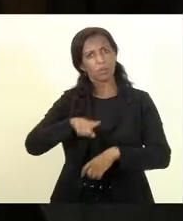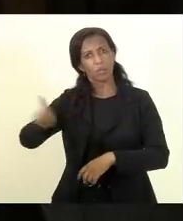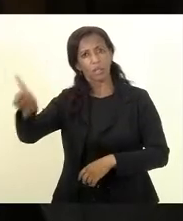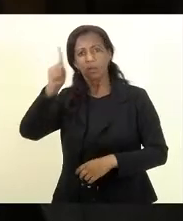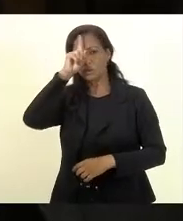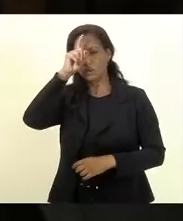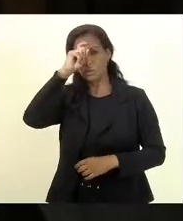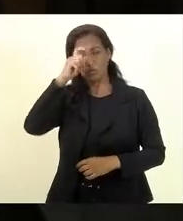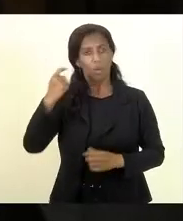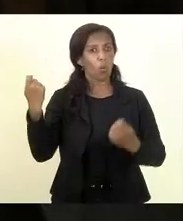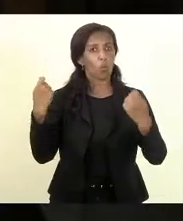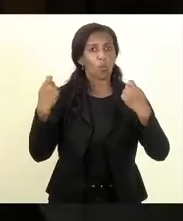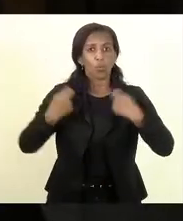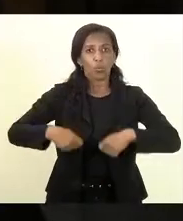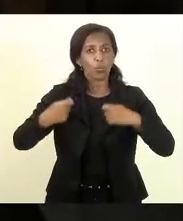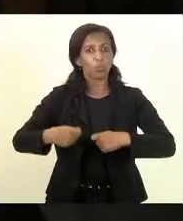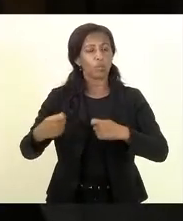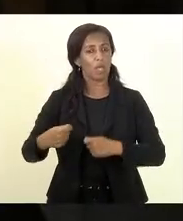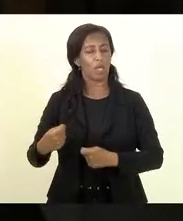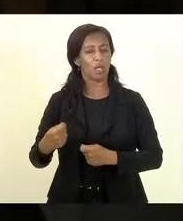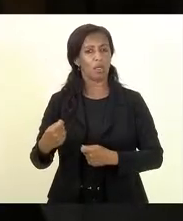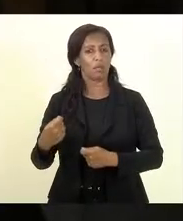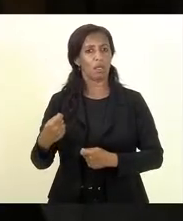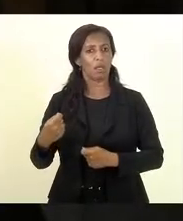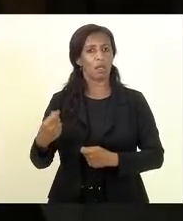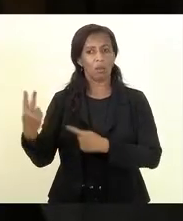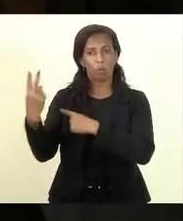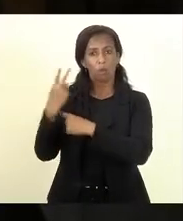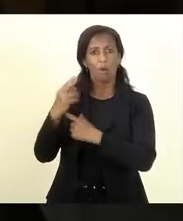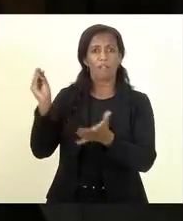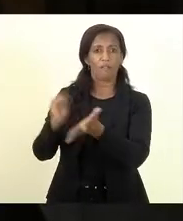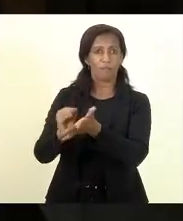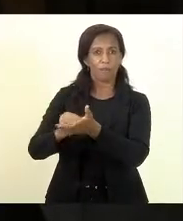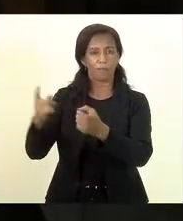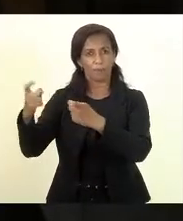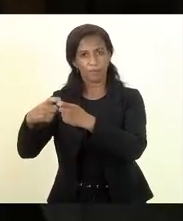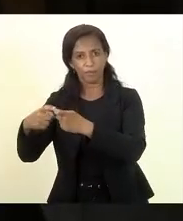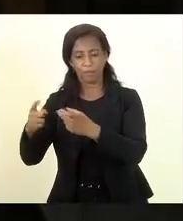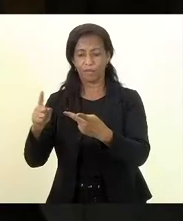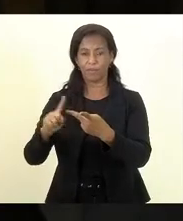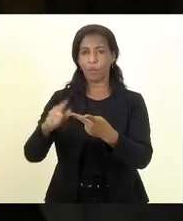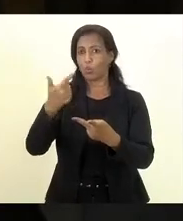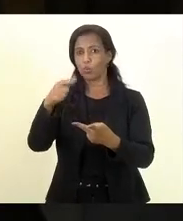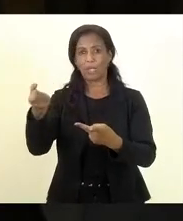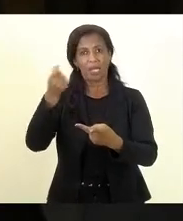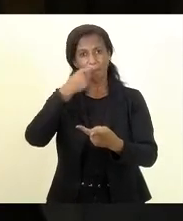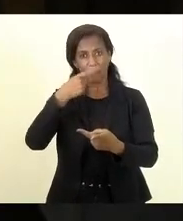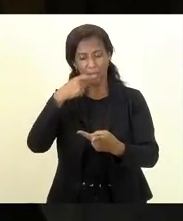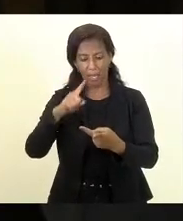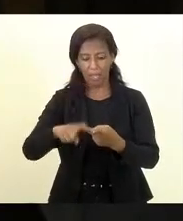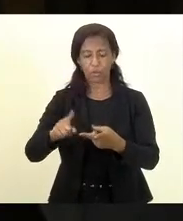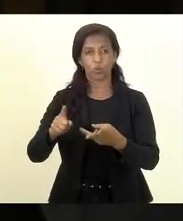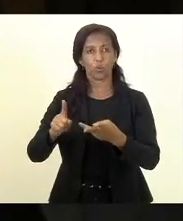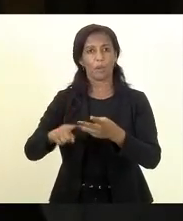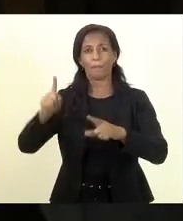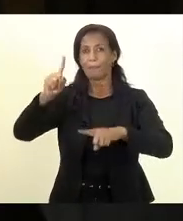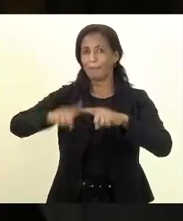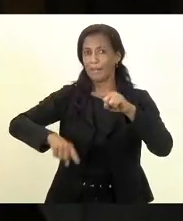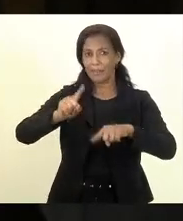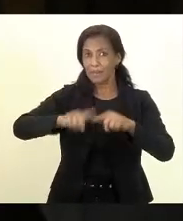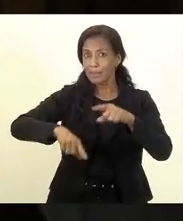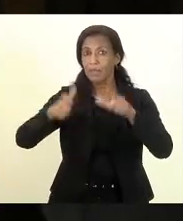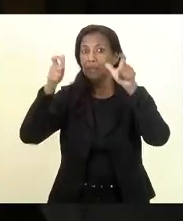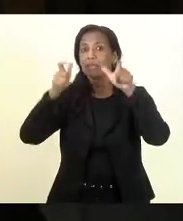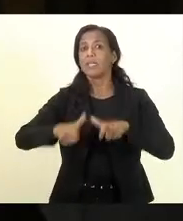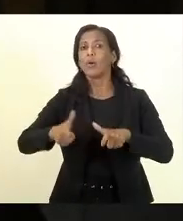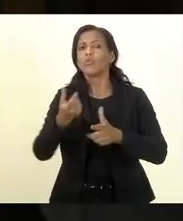citei e que não têm um atendimento decente. Falta médico, falta remédio, falta equipamentos. E para onde